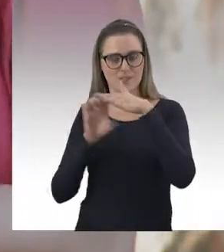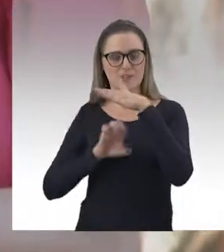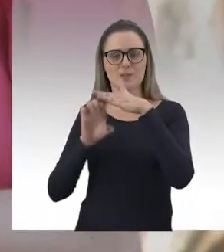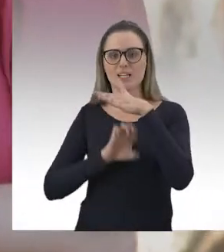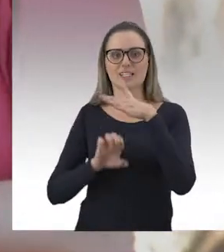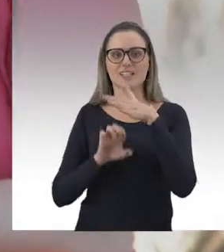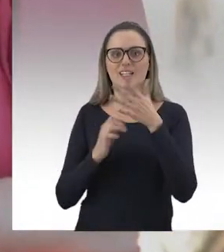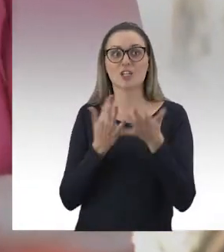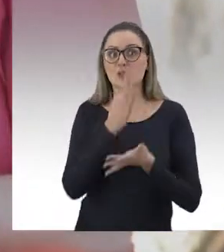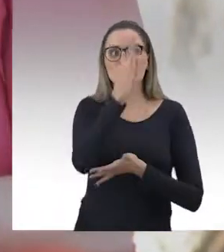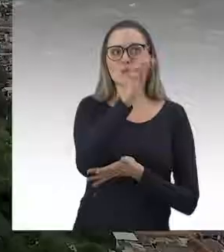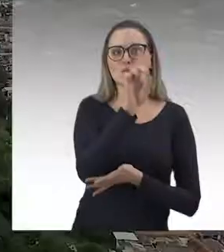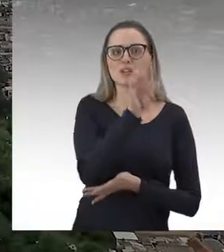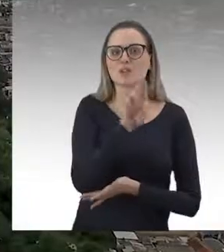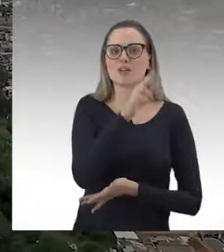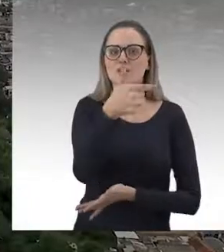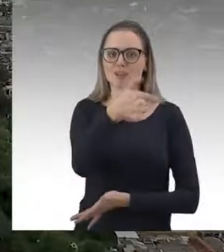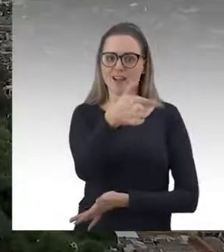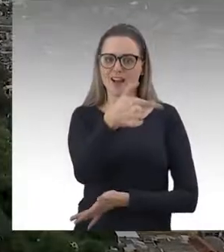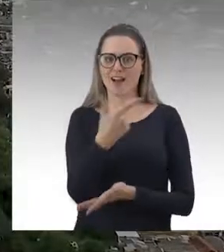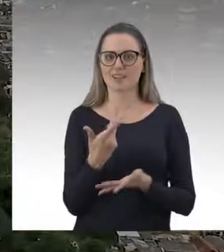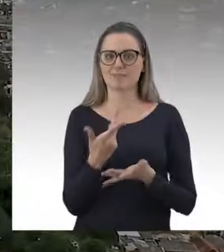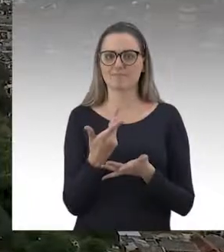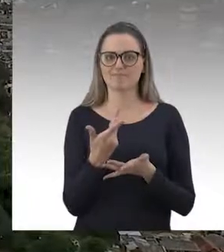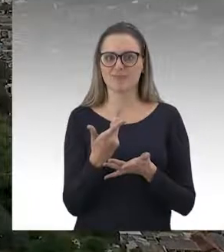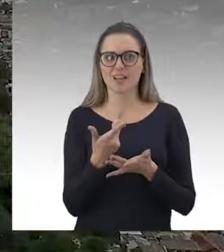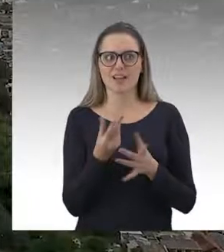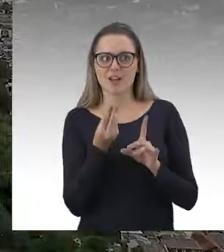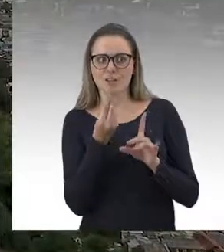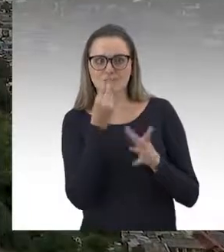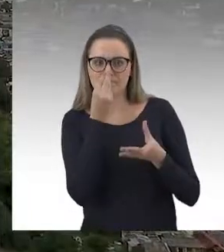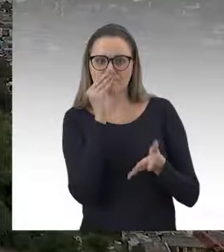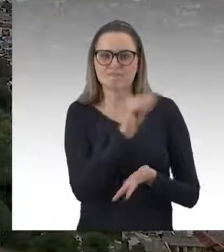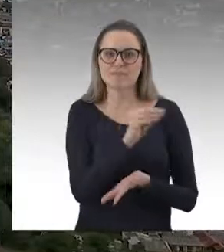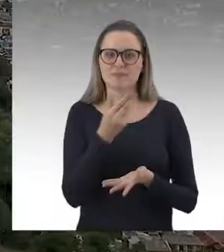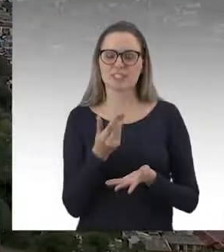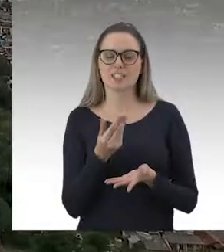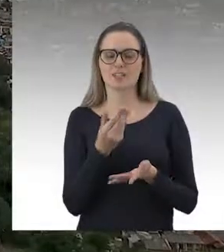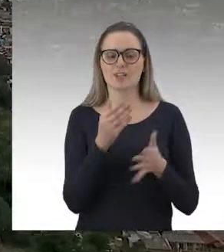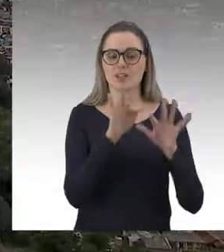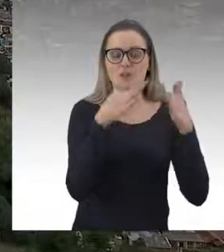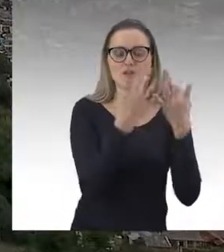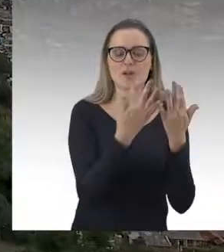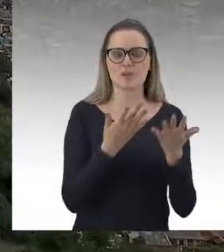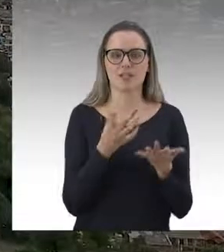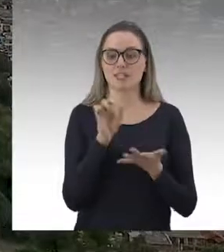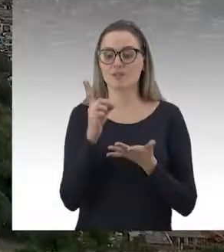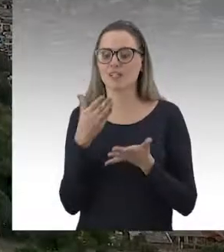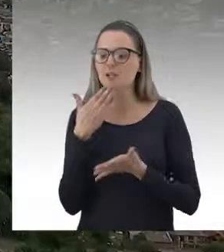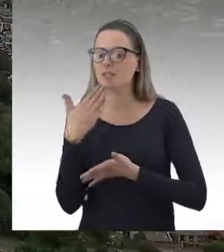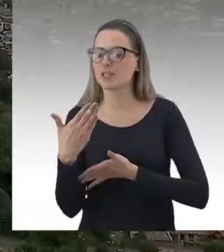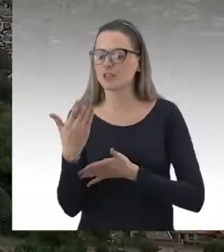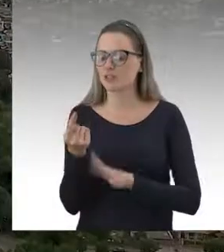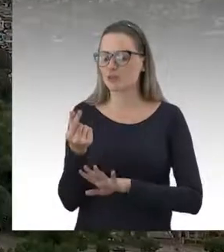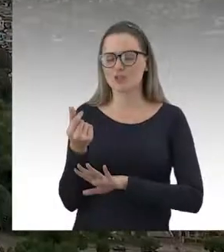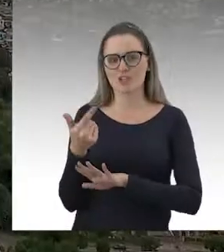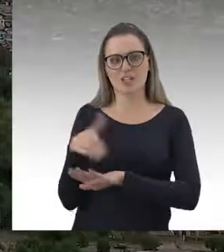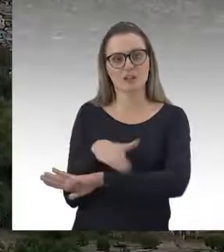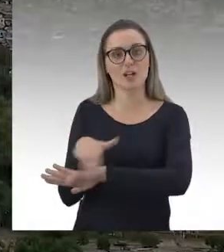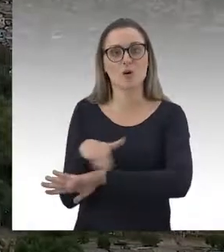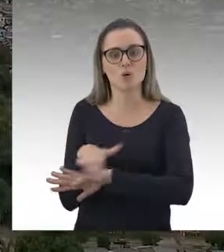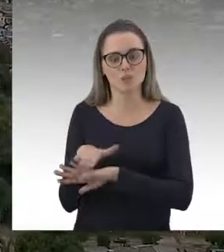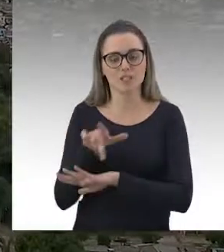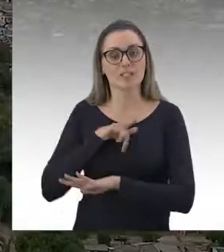não vai estar com uma arma amanhã ou depois ameaçando a família, né? É um jovem que não vai estar pedindo nas ruas. Vai ser uma pessoa